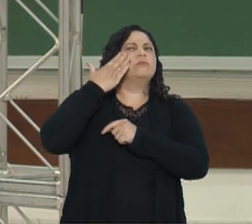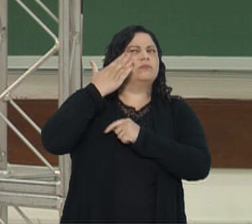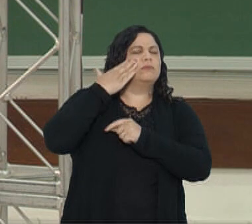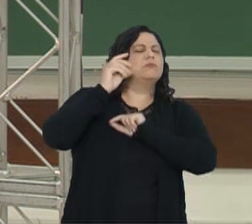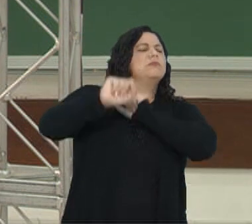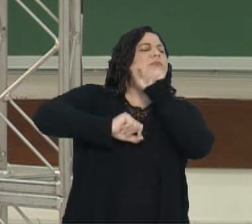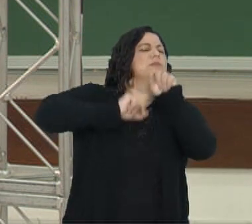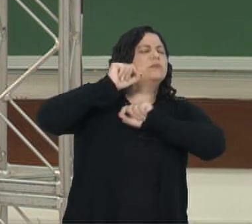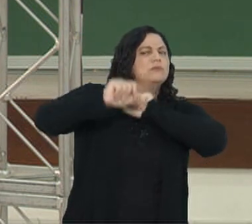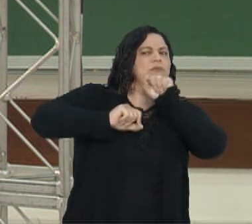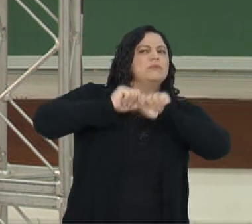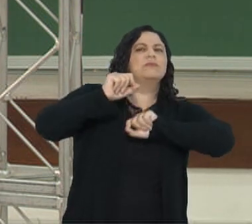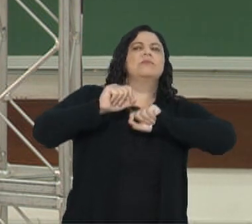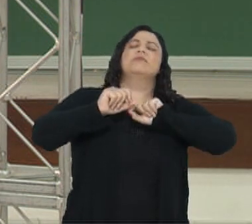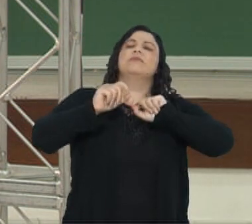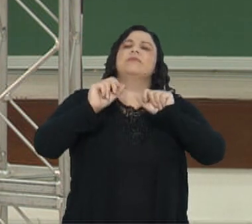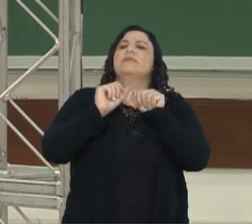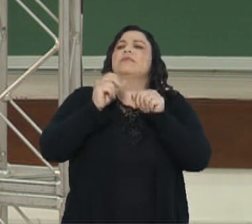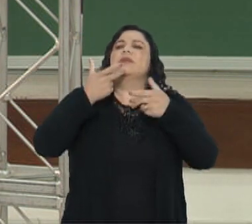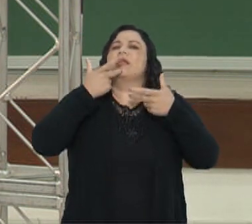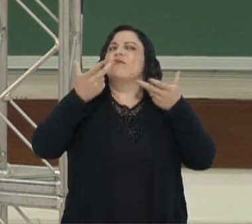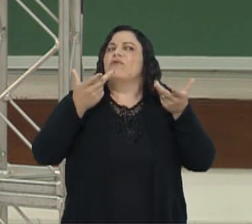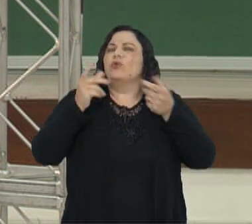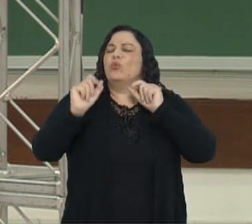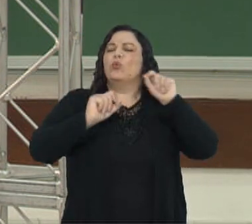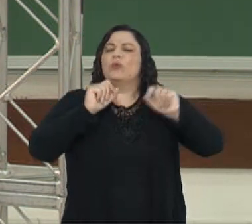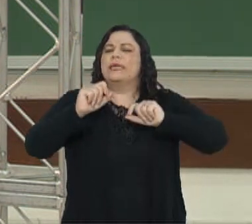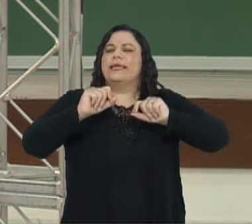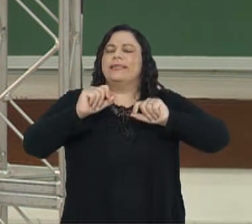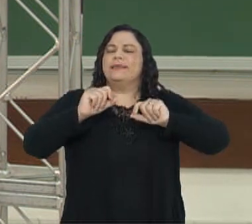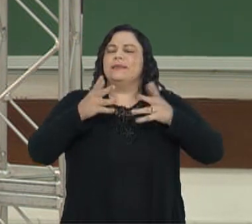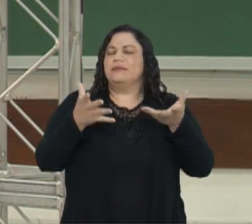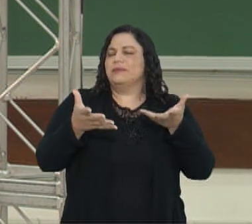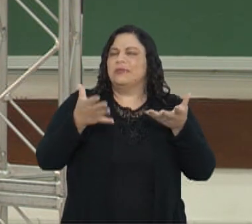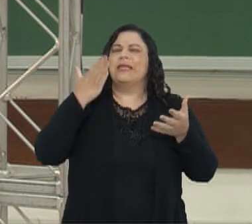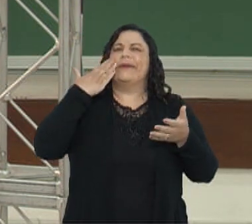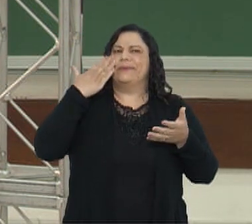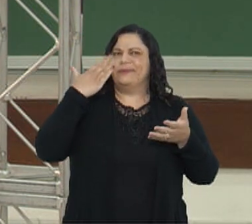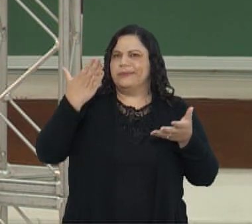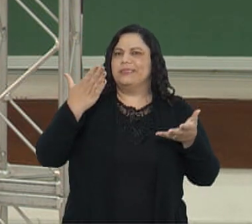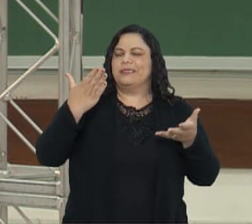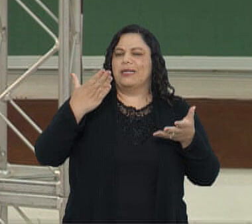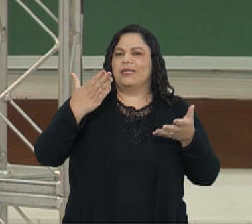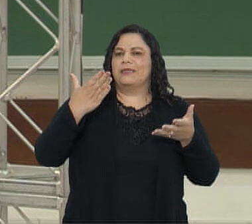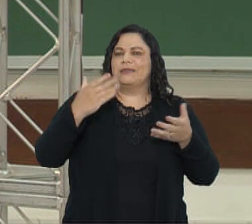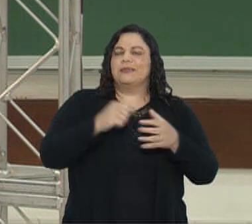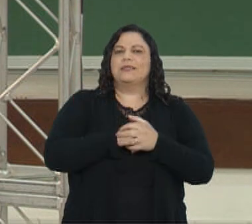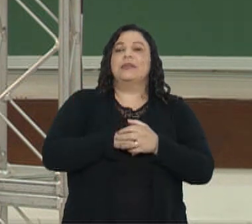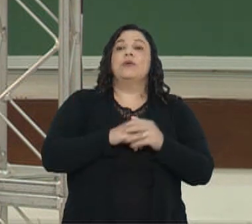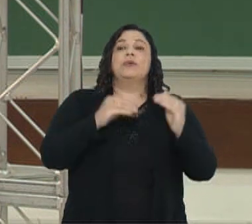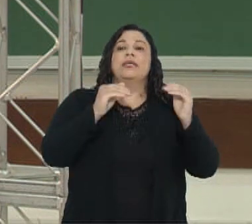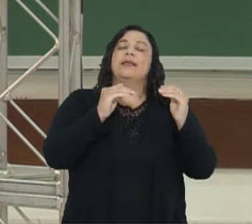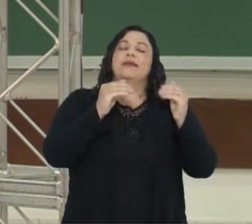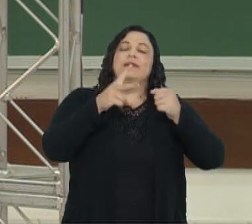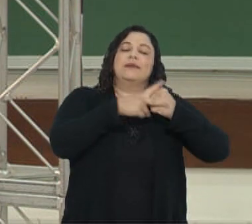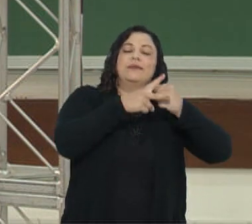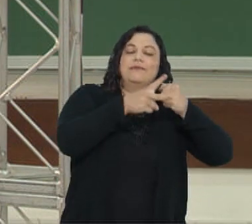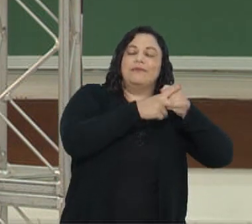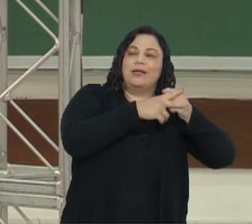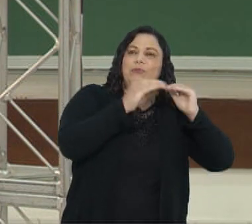mas eu não tenho núcleo propriamente dito. Eu sei pelo quê? Pela concordância ali do verbo, ou seja,